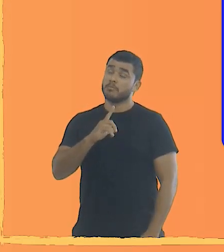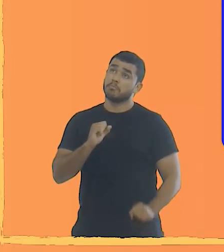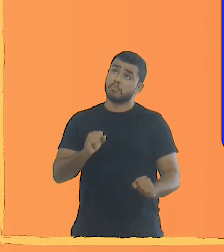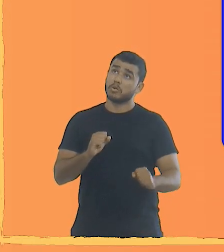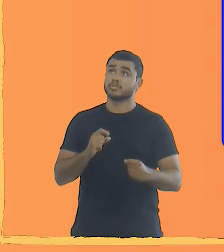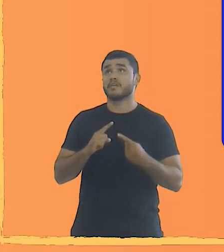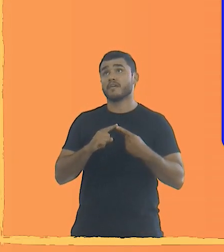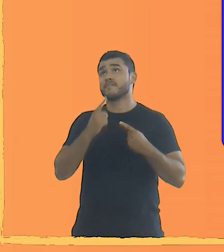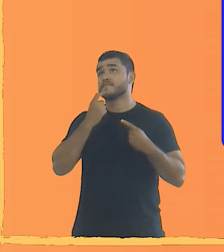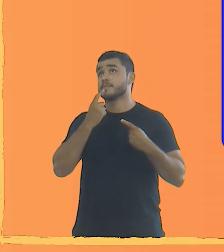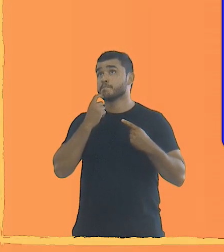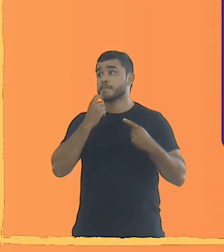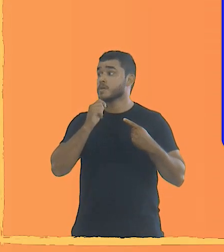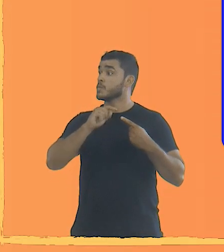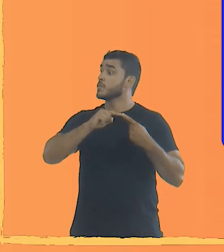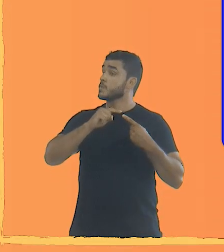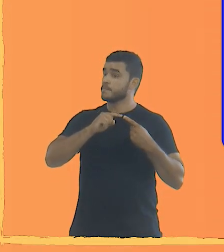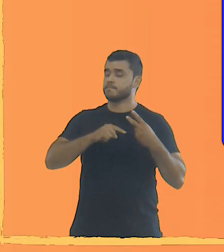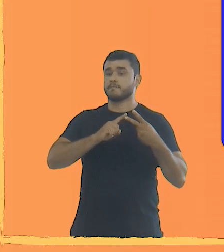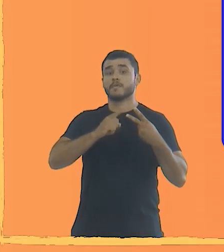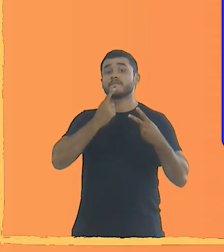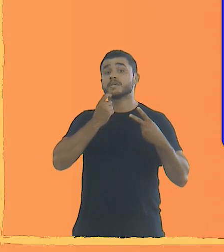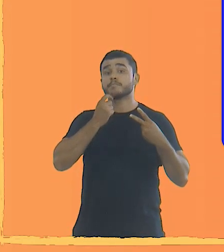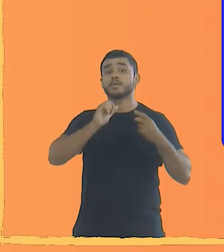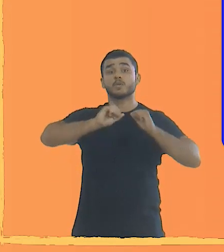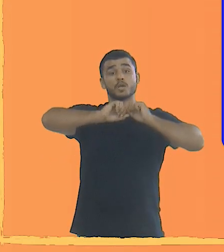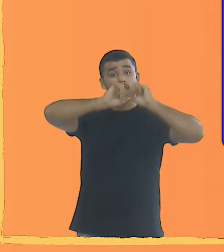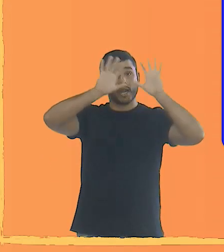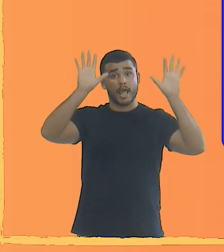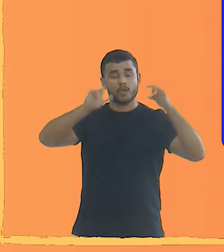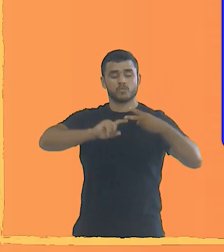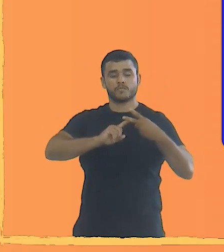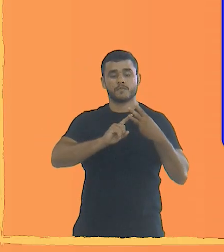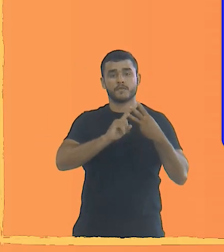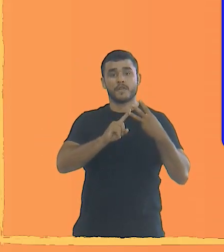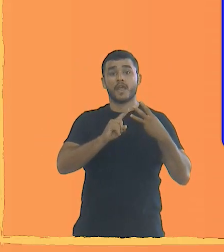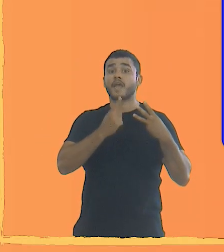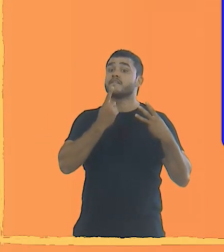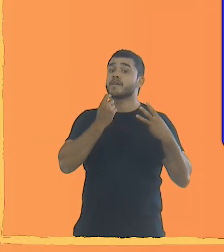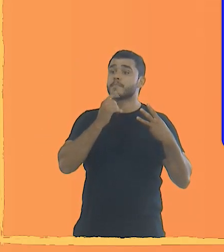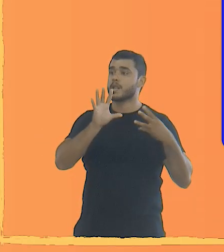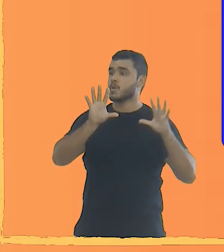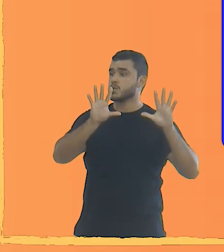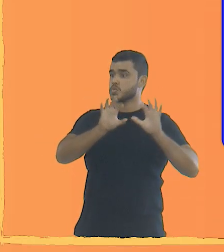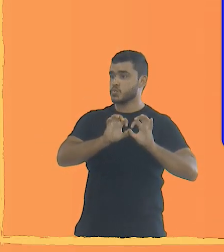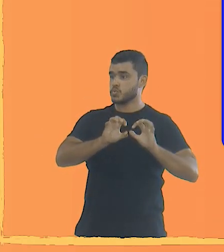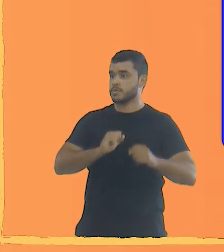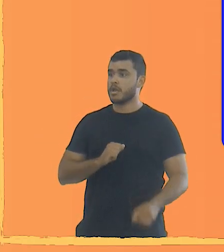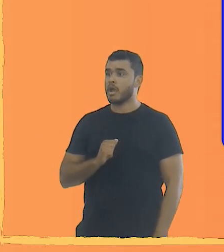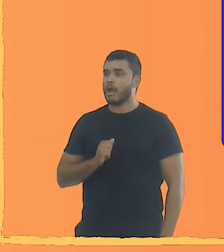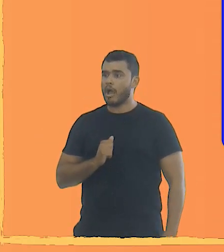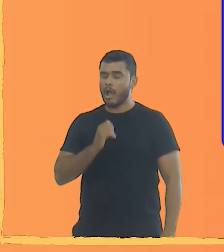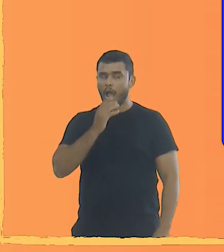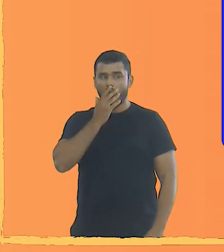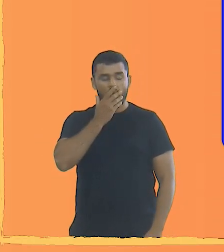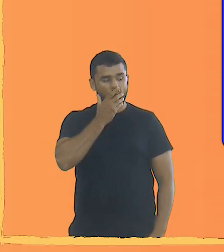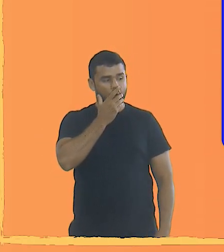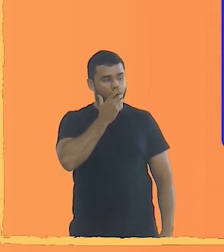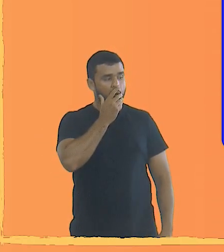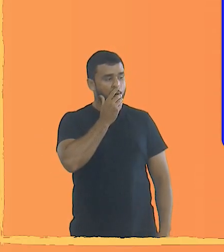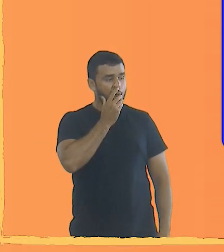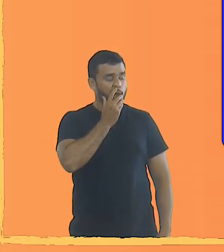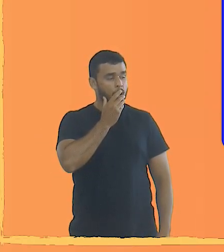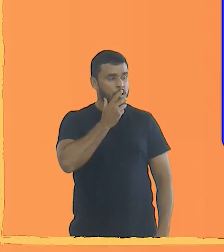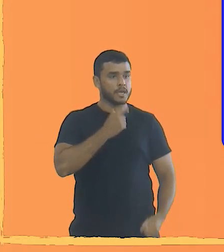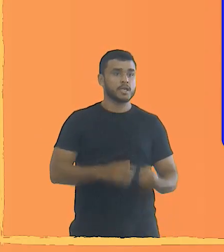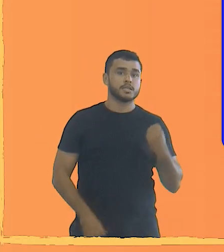quantas possibilidades? 9, né? 3 do azul, 3 do amarelo e 3 do vermelho. Agora,